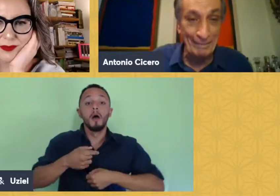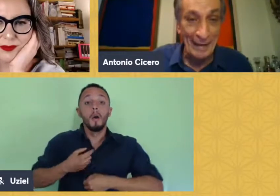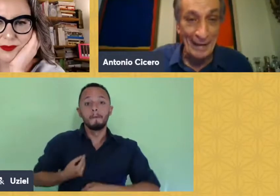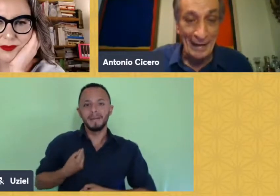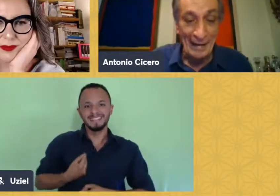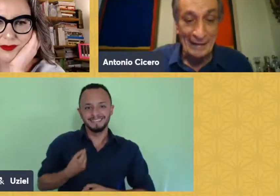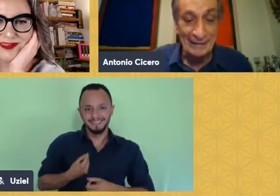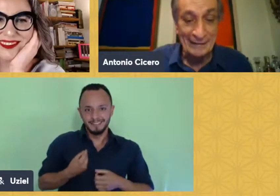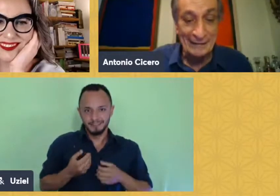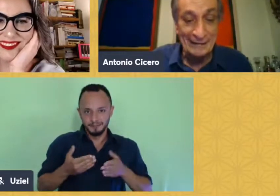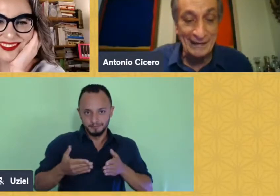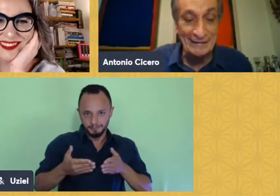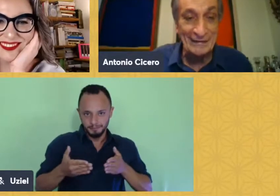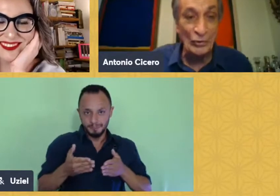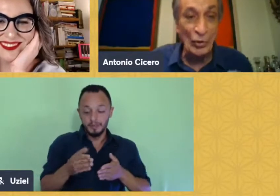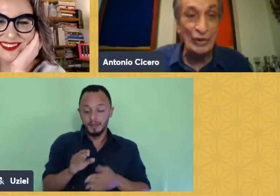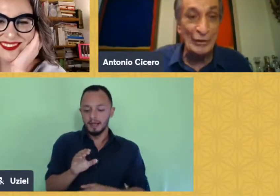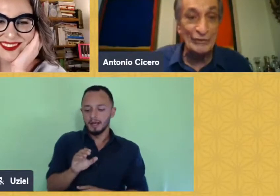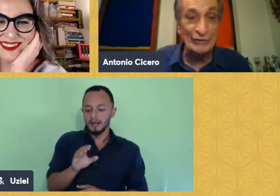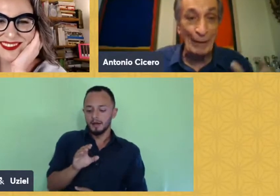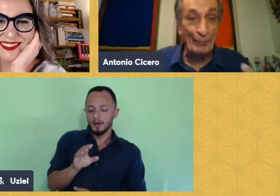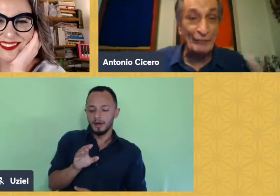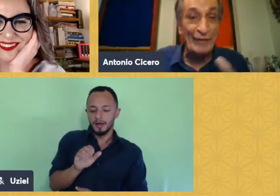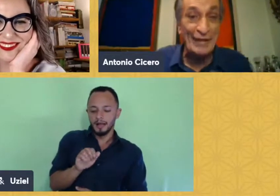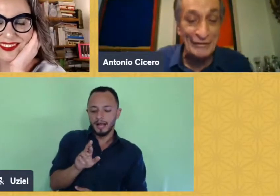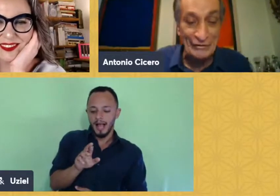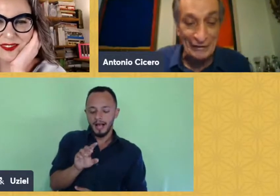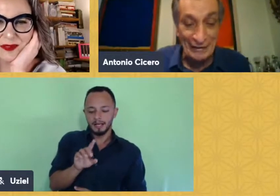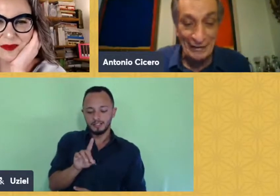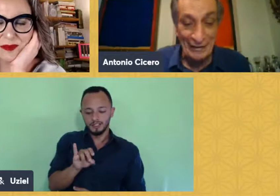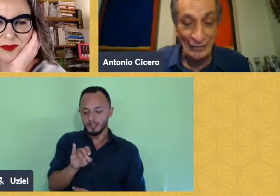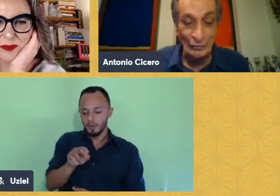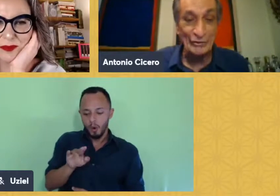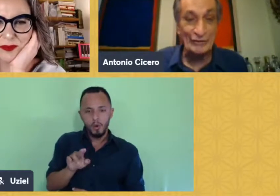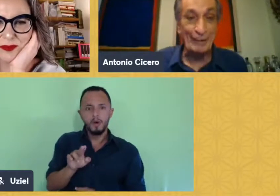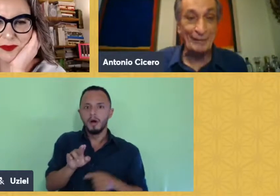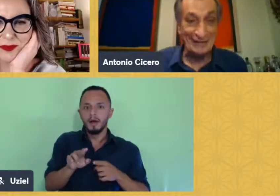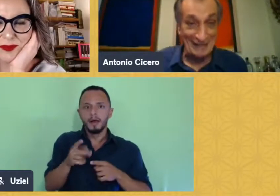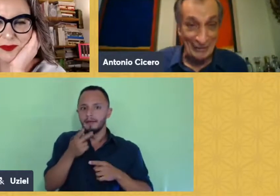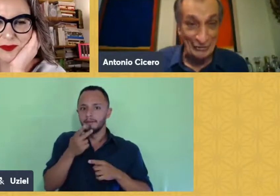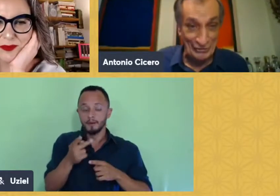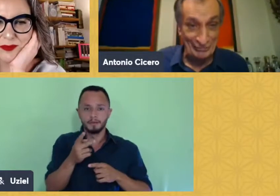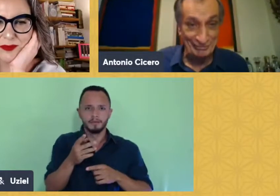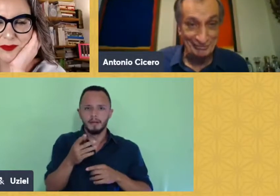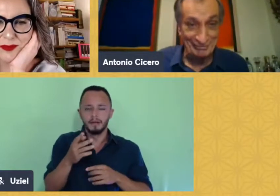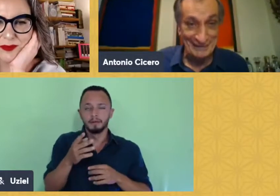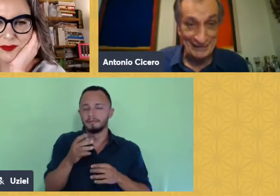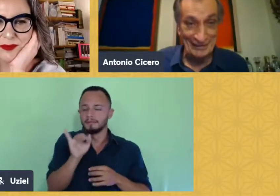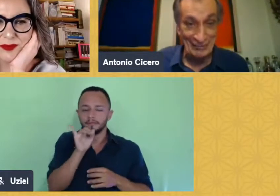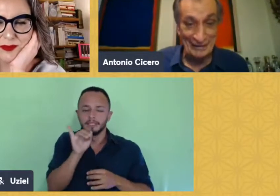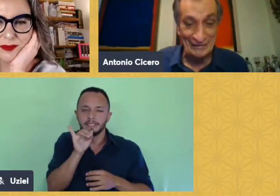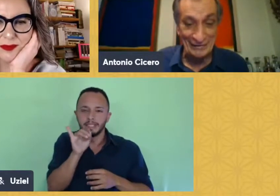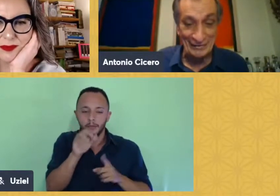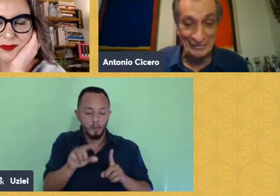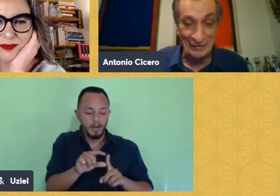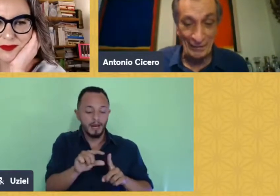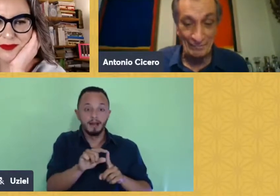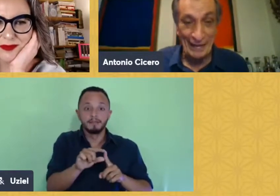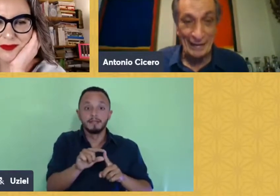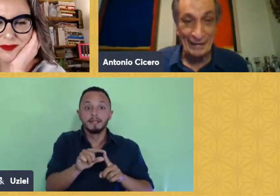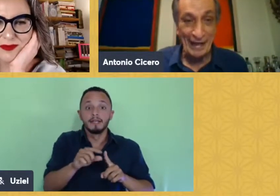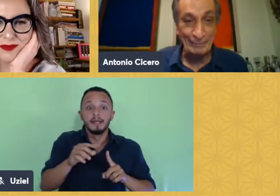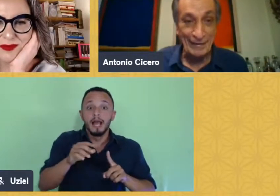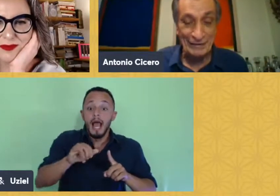diem, que quer dizer colha o dia, aproveite o dia presente. Exatamente isso,